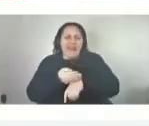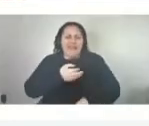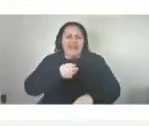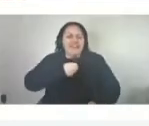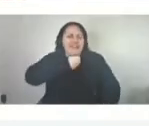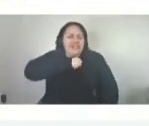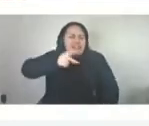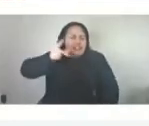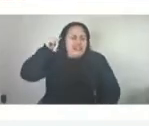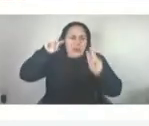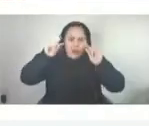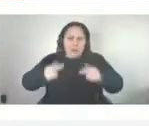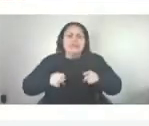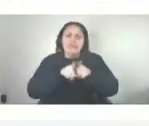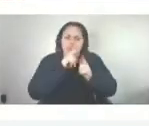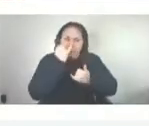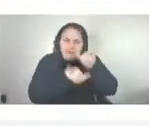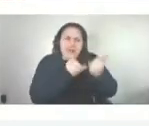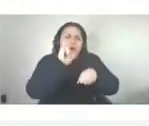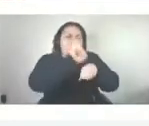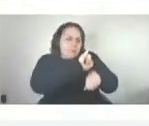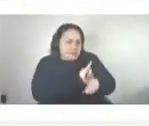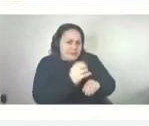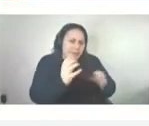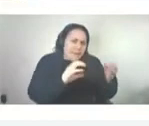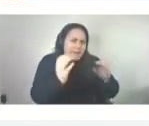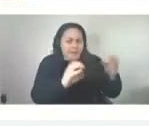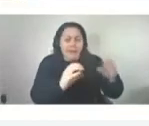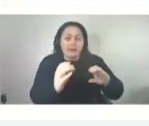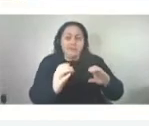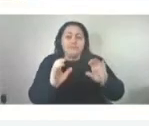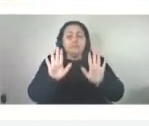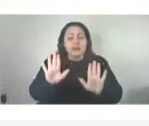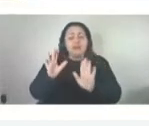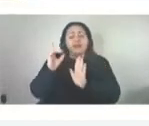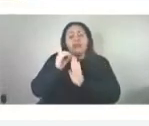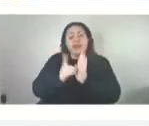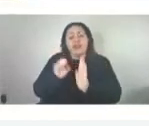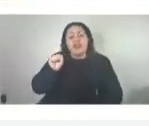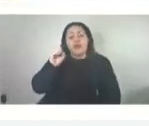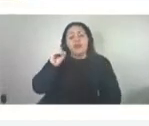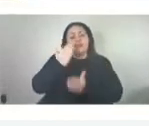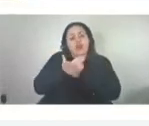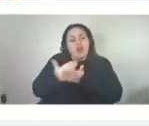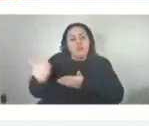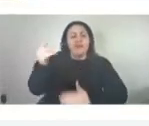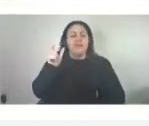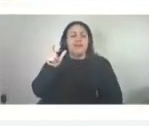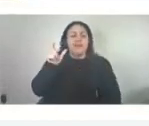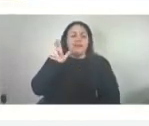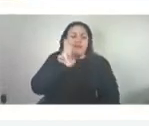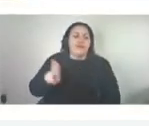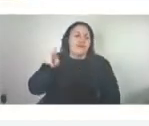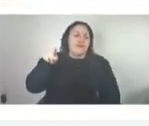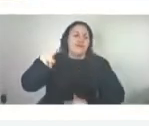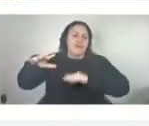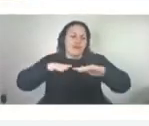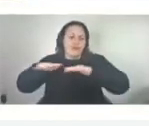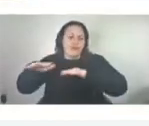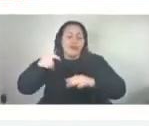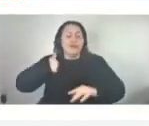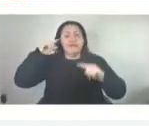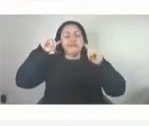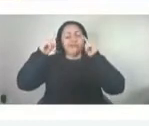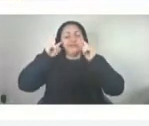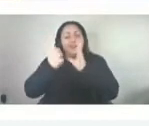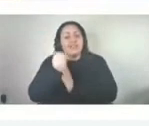cunhado esse nome, então, e eu comecei a mergulhar nesse universo, e daí começaram a surgir outros personagens, que vocês podem passar aí o próximo slide, que